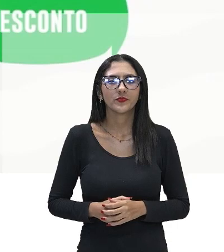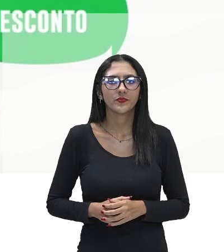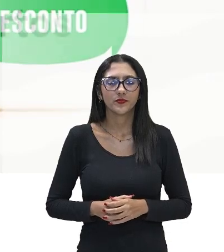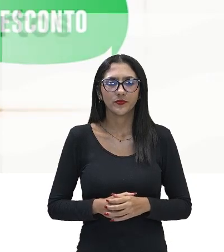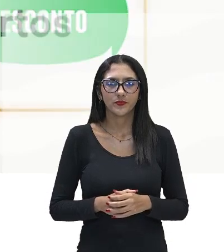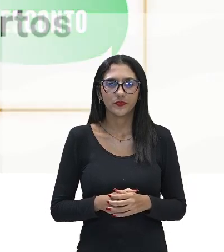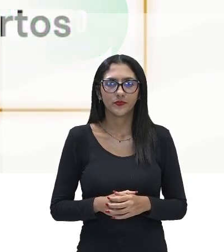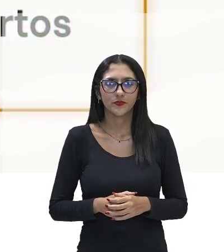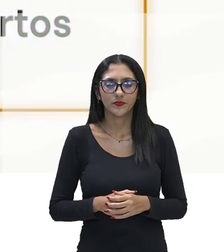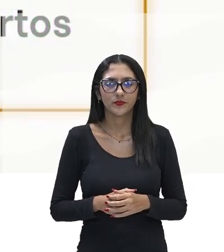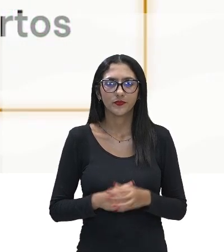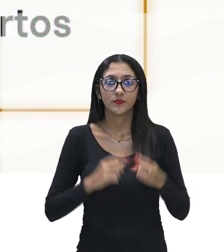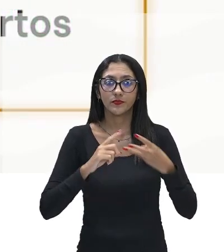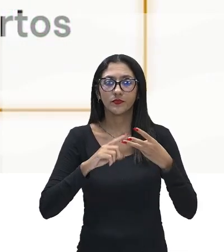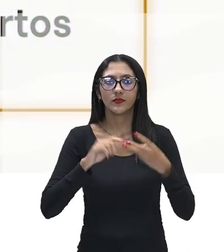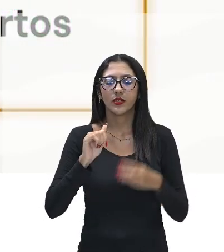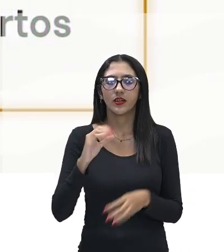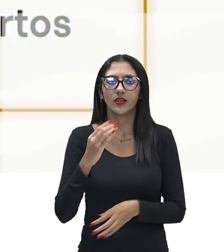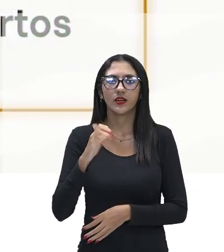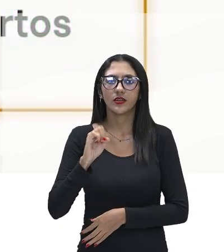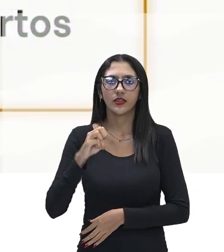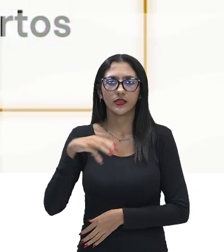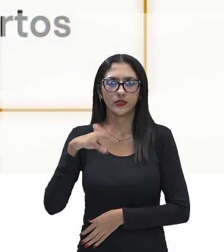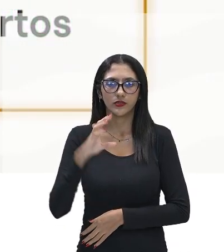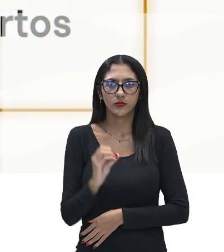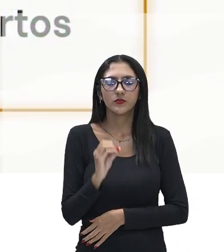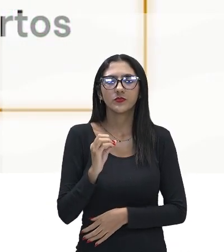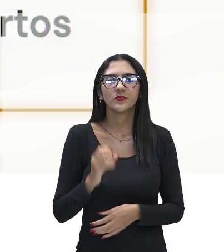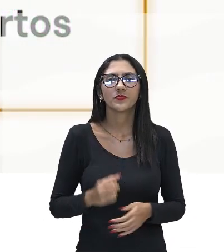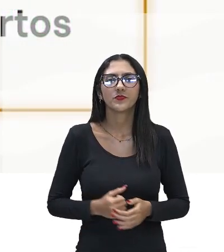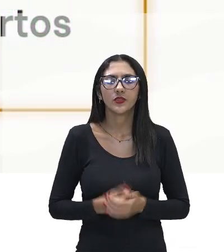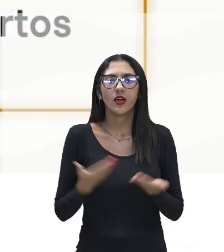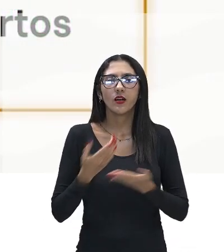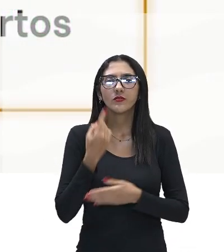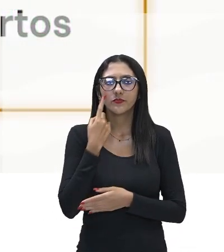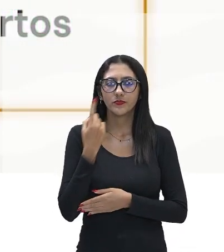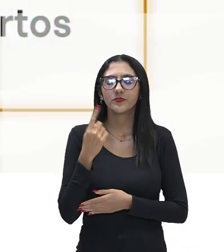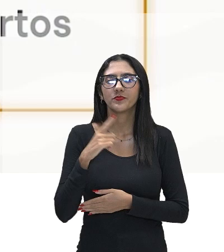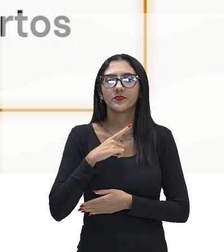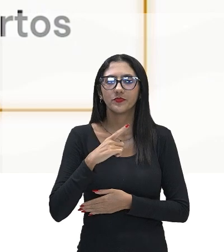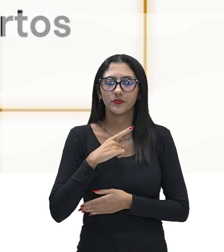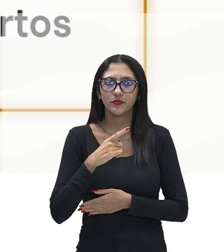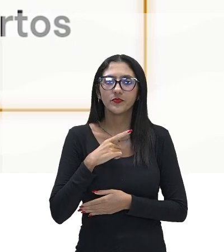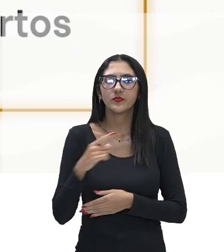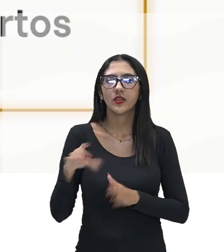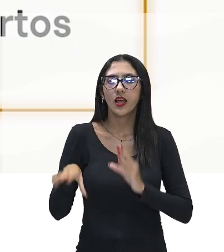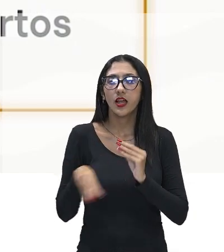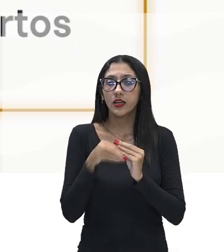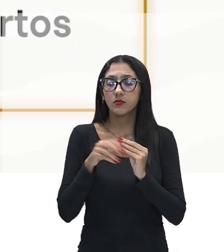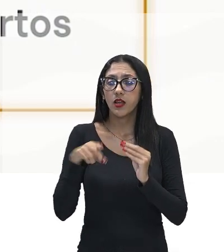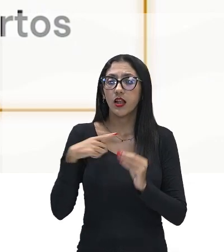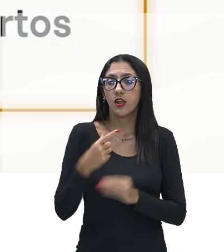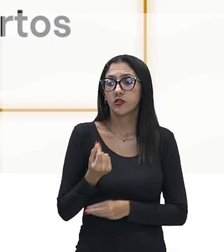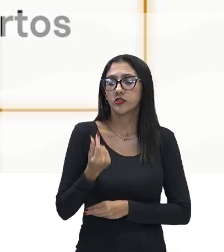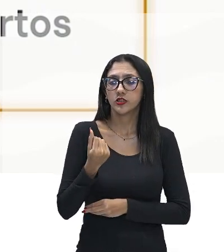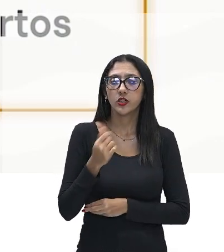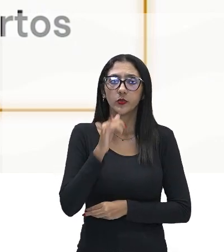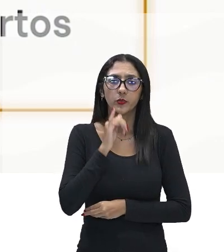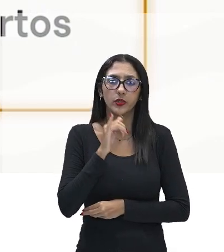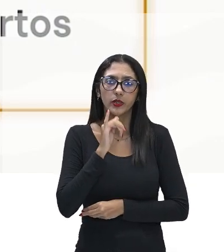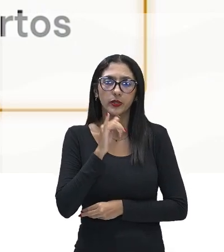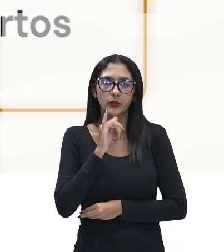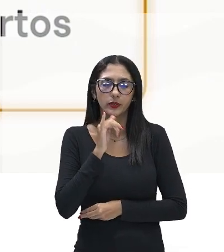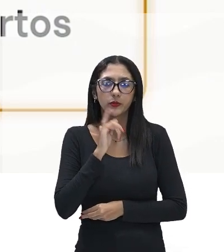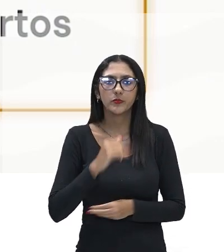conceito de acréscimo. Temos agora, então, pessoal, o conceito de acréscimo. É o valor acrescentado de uma transação